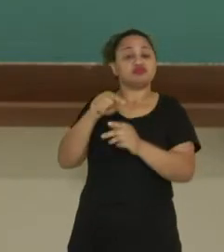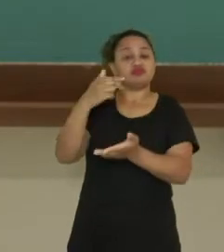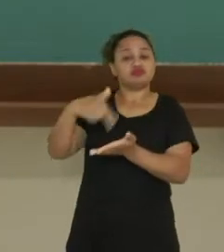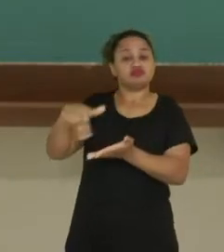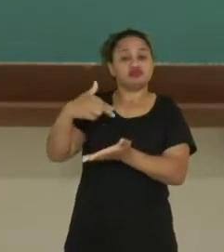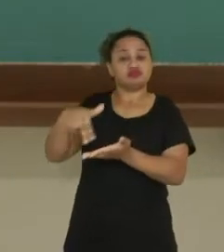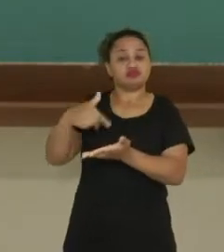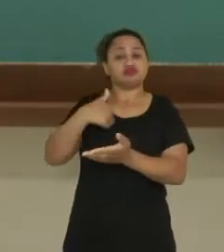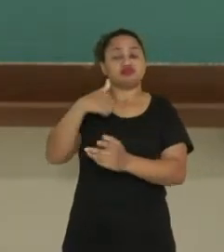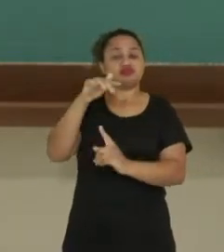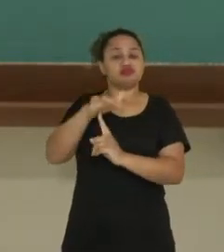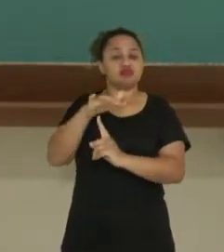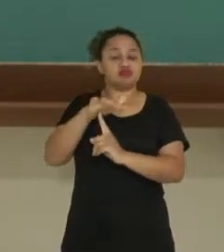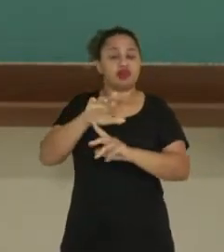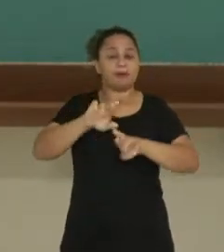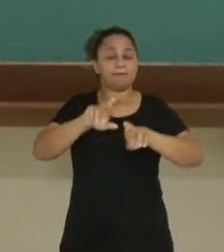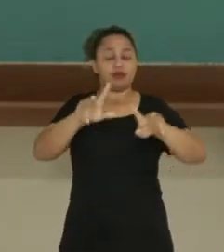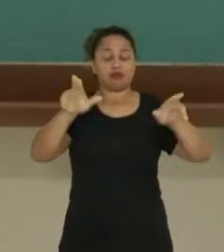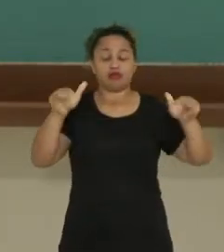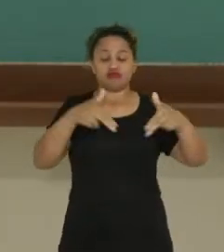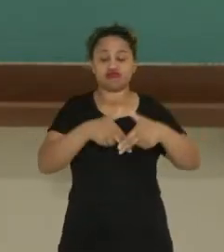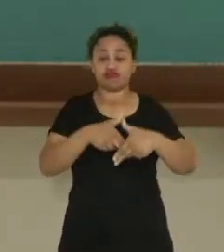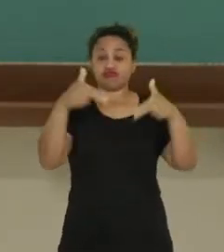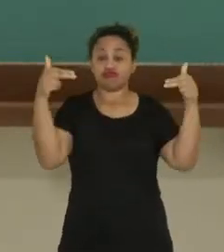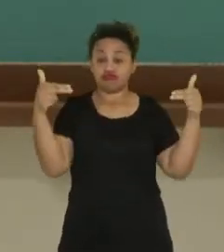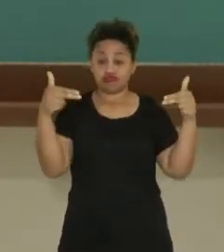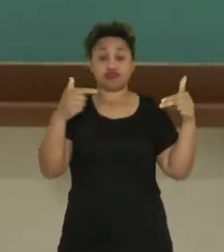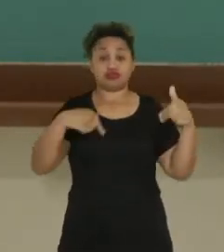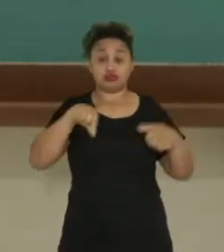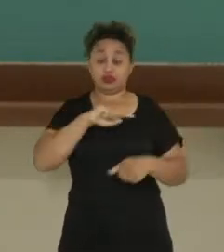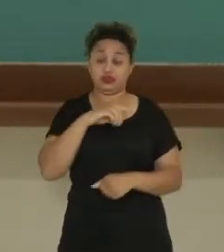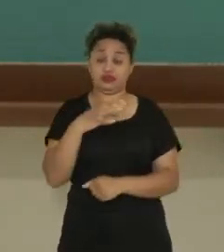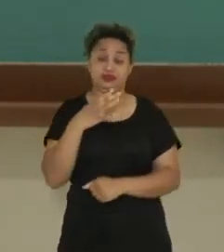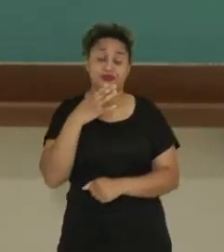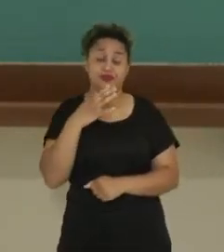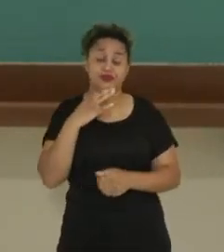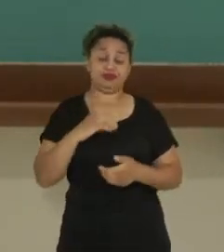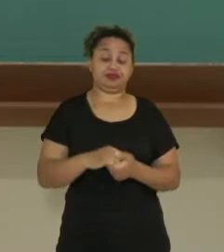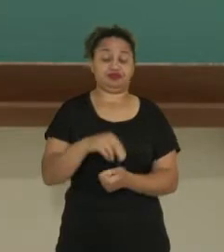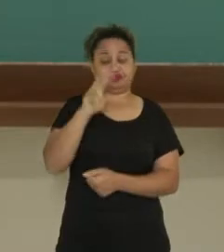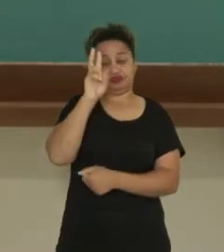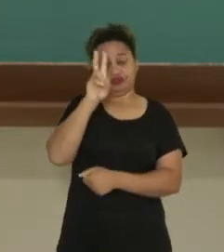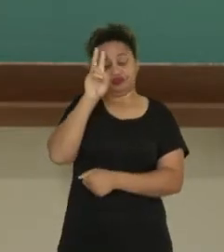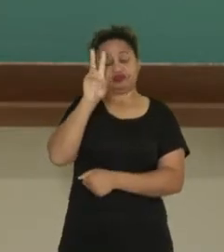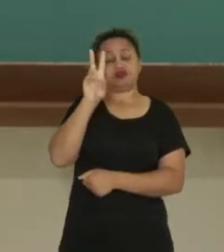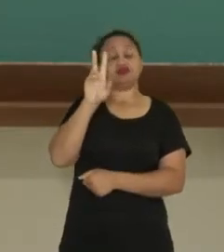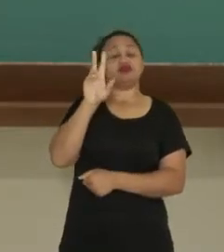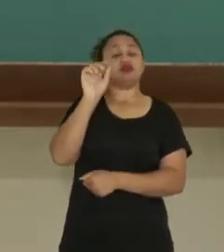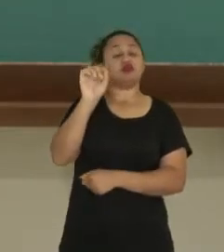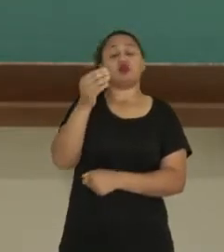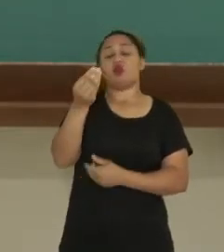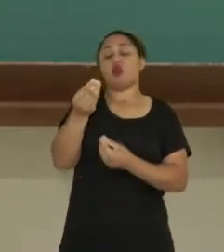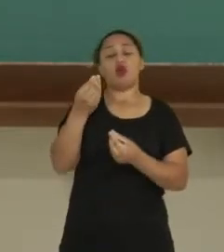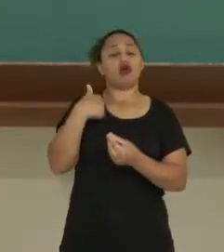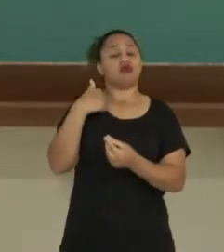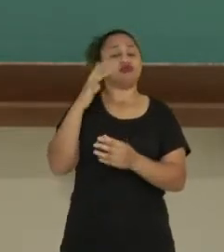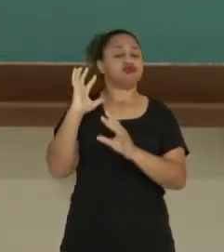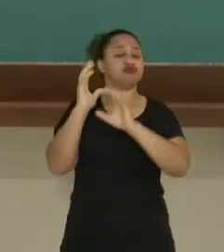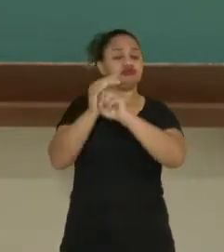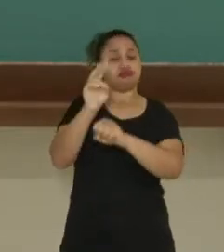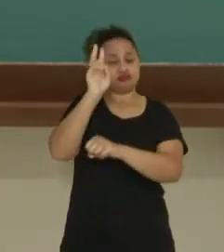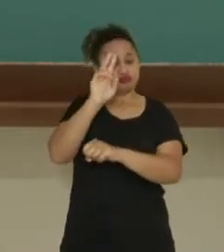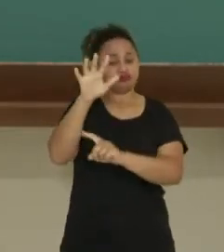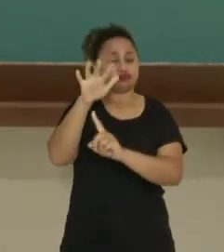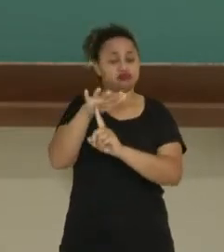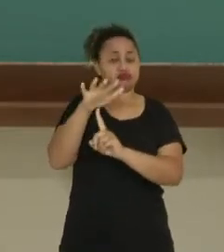Paraná multiétnico, como nós conhecemos. Lembrando um pouquinho da história do Paraná, nossa emancipação política